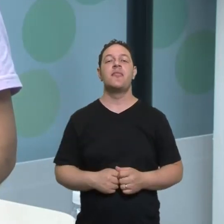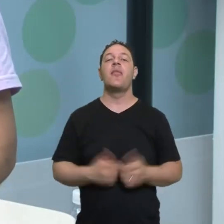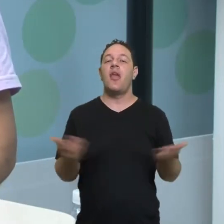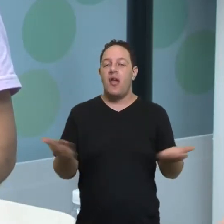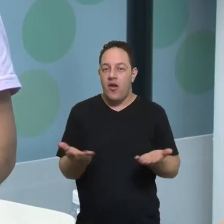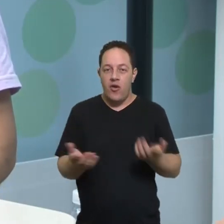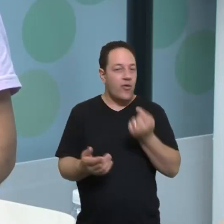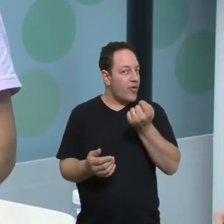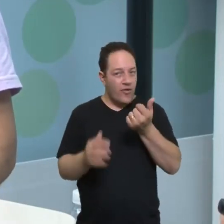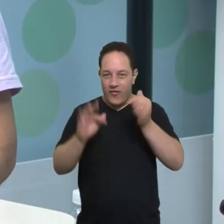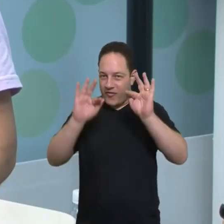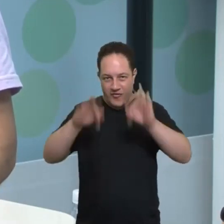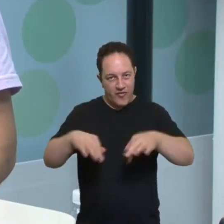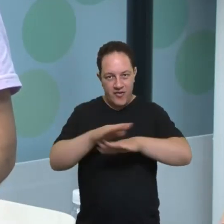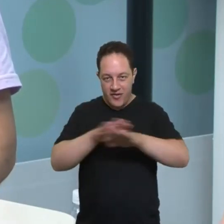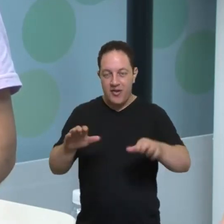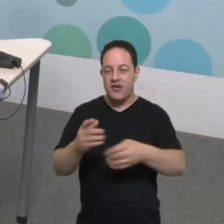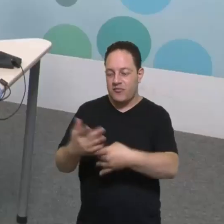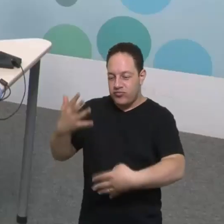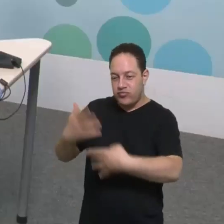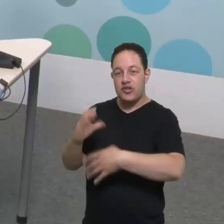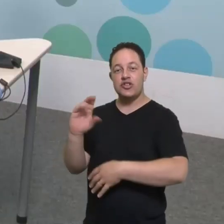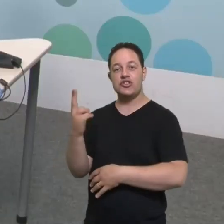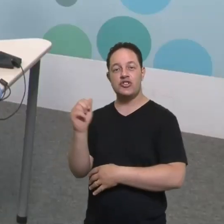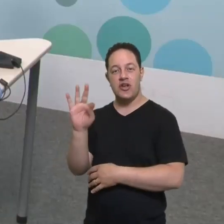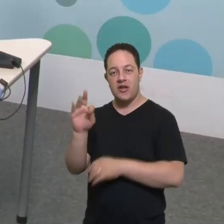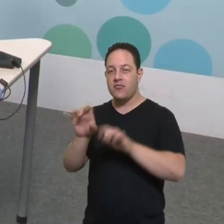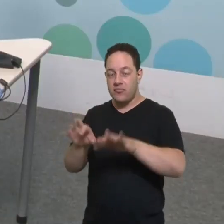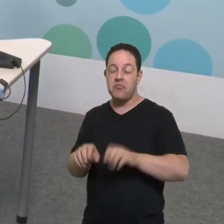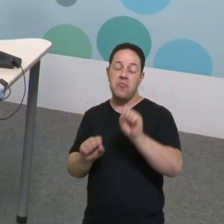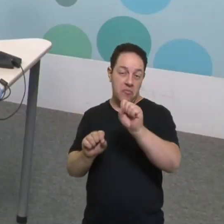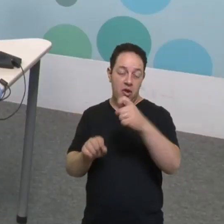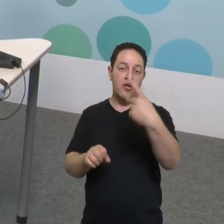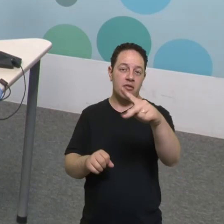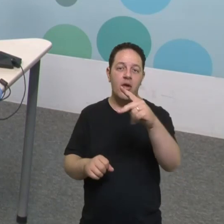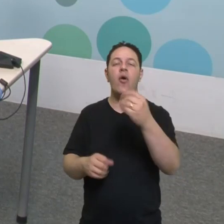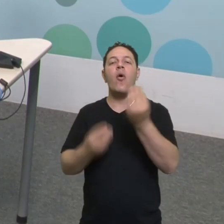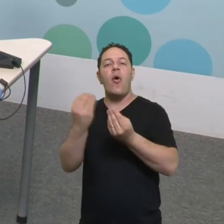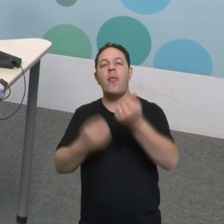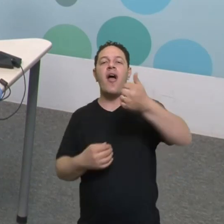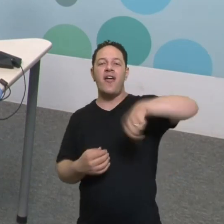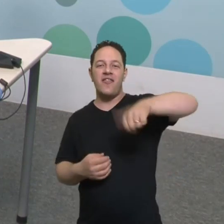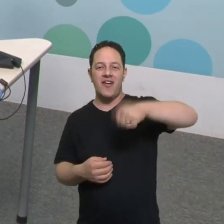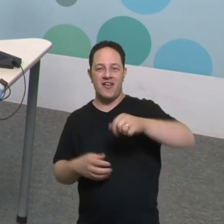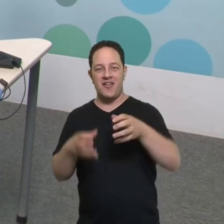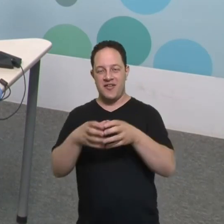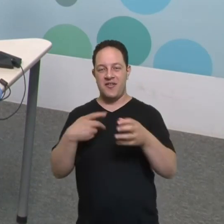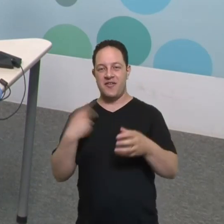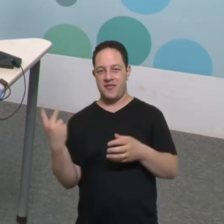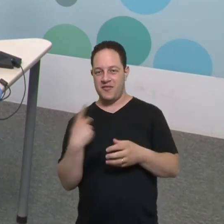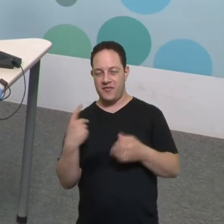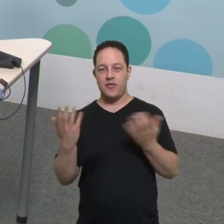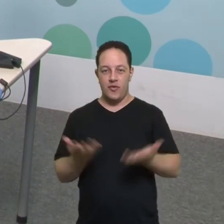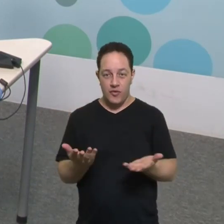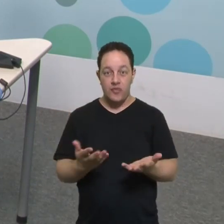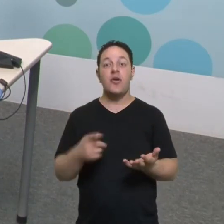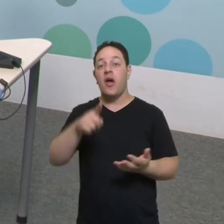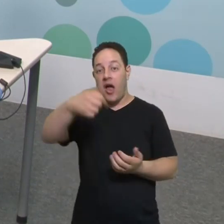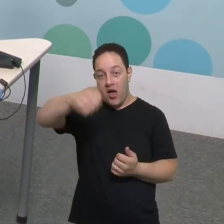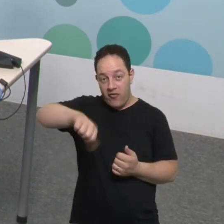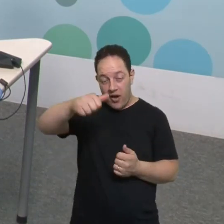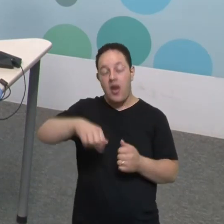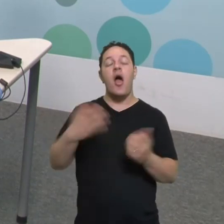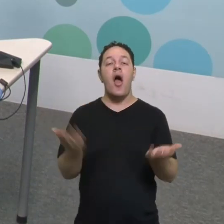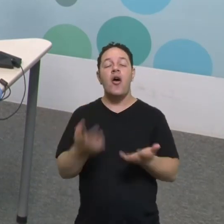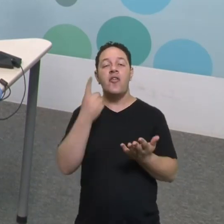já encaminhando para o final o cheque está aberto para que vocês possam fazer avaliação de hoje Enquanto vocês vão avaliando nós